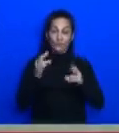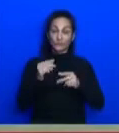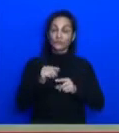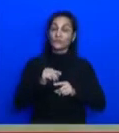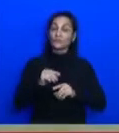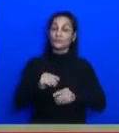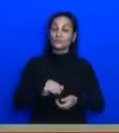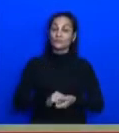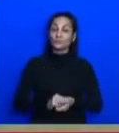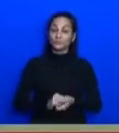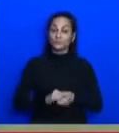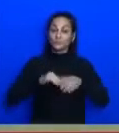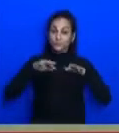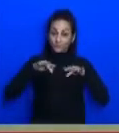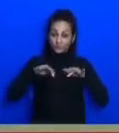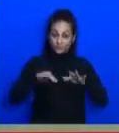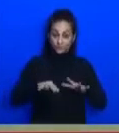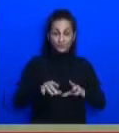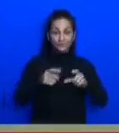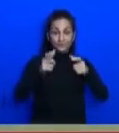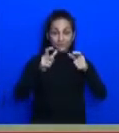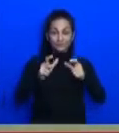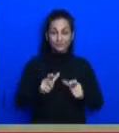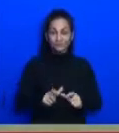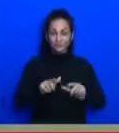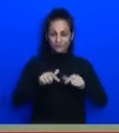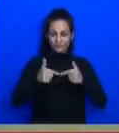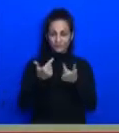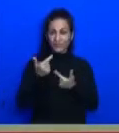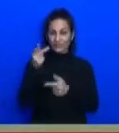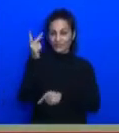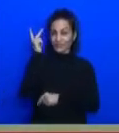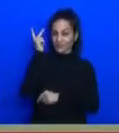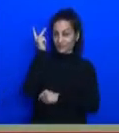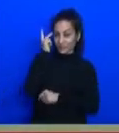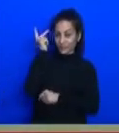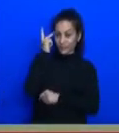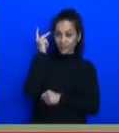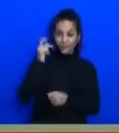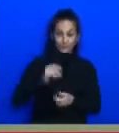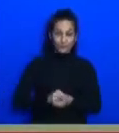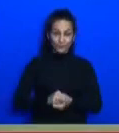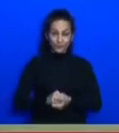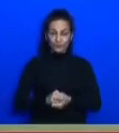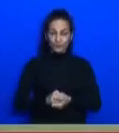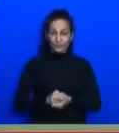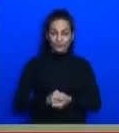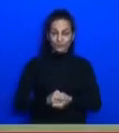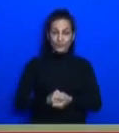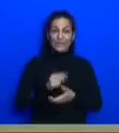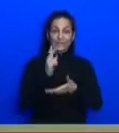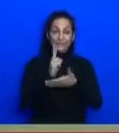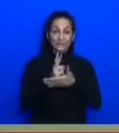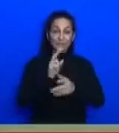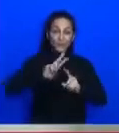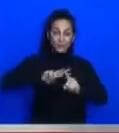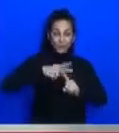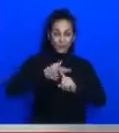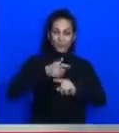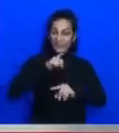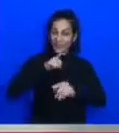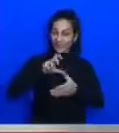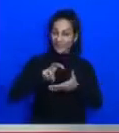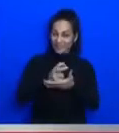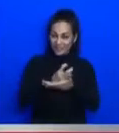Facebook. A nossa transmissão direto do Espaço da Sorte em São Paulo. Na sequência da dupla Sena